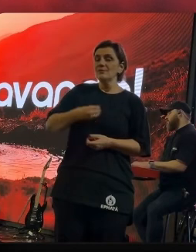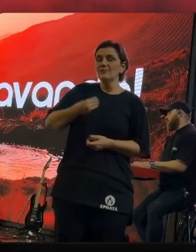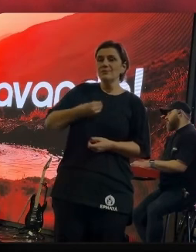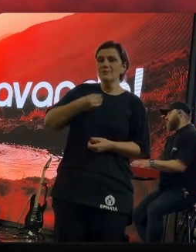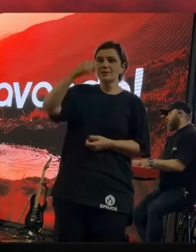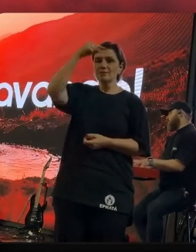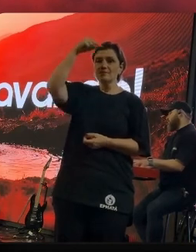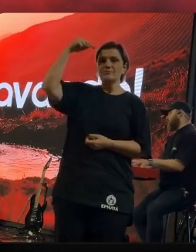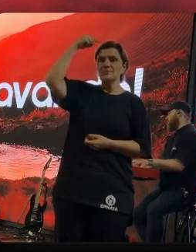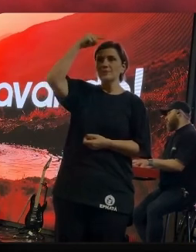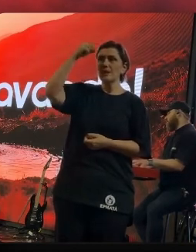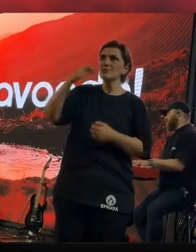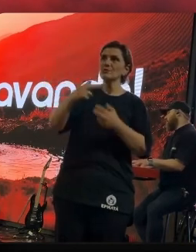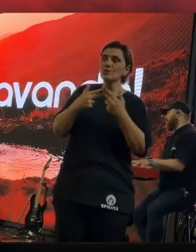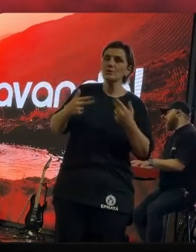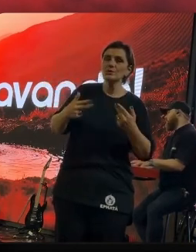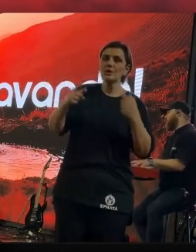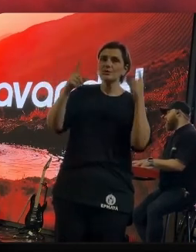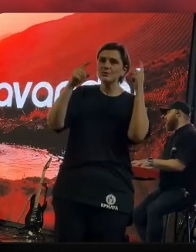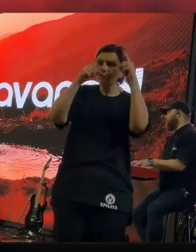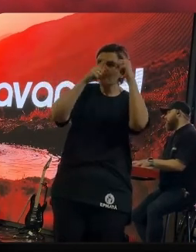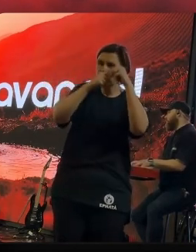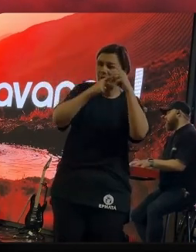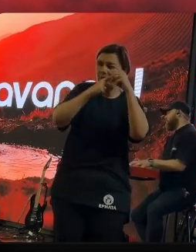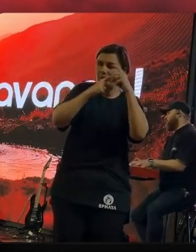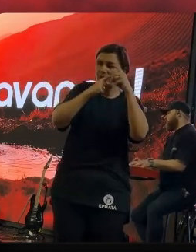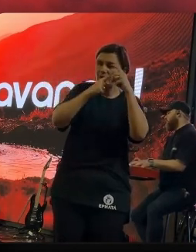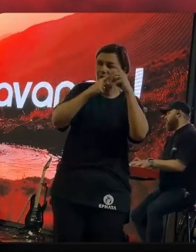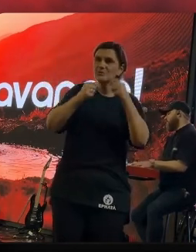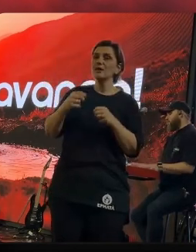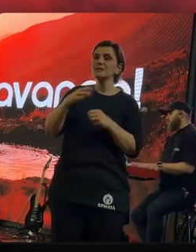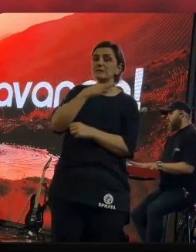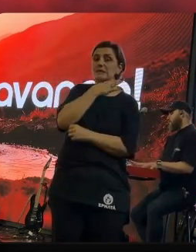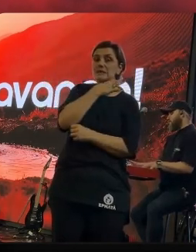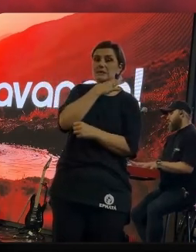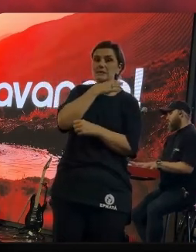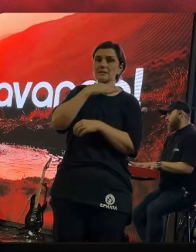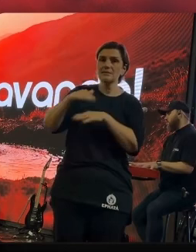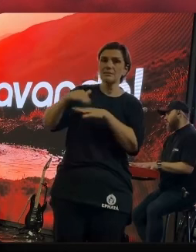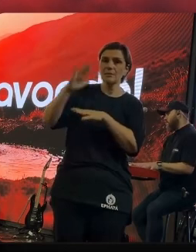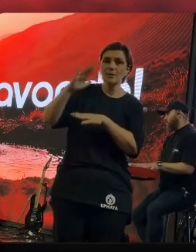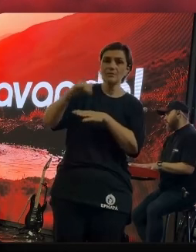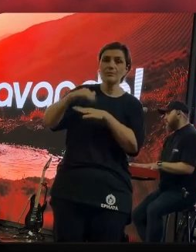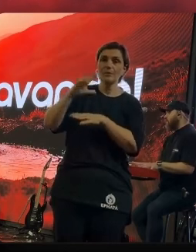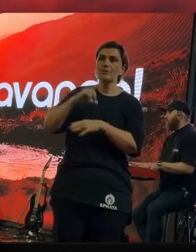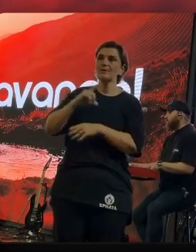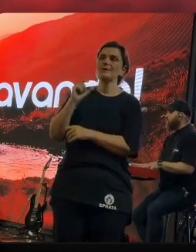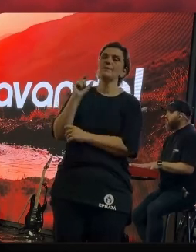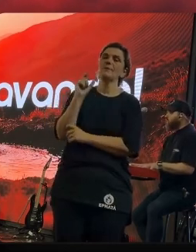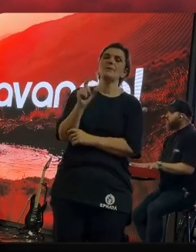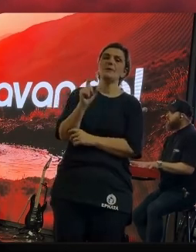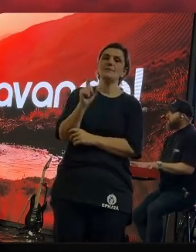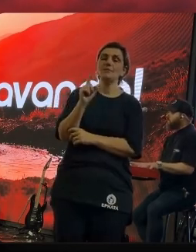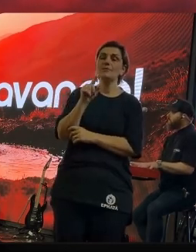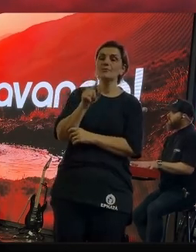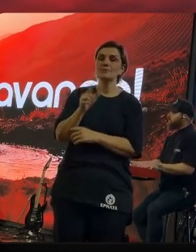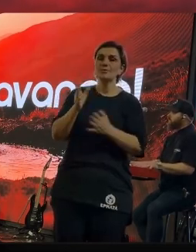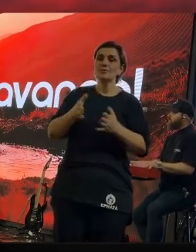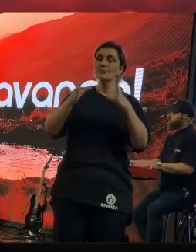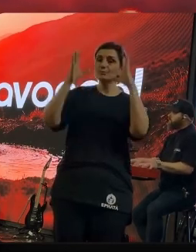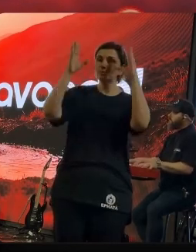só ficaram difíceis, a situação só aumentou, as crises. Eu tenho uma palavra para você nessa